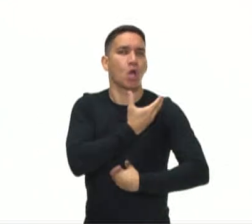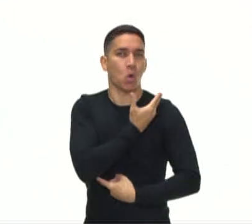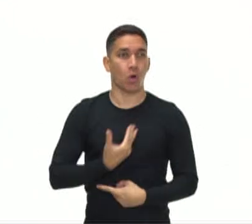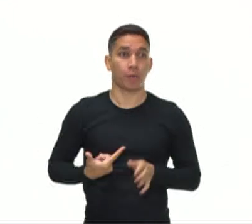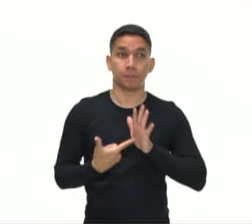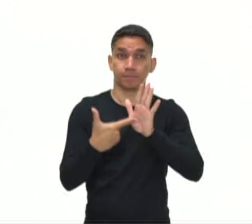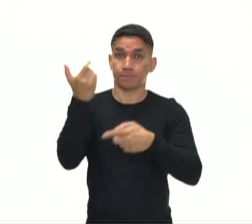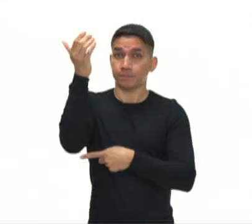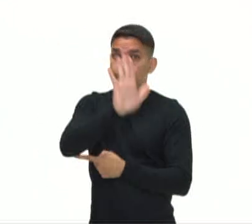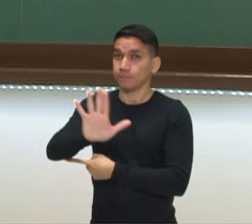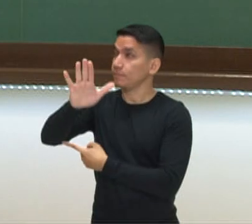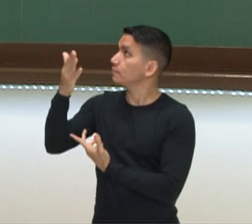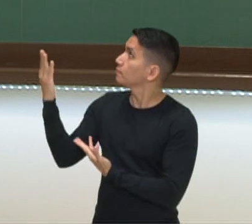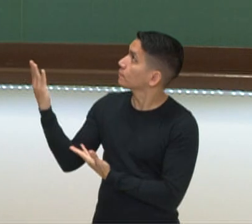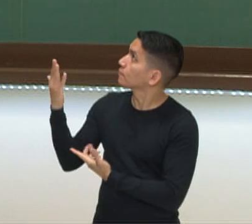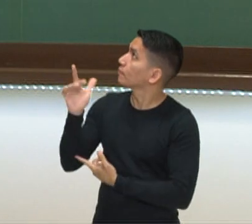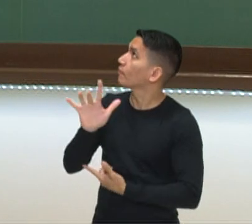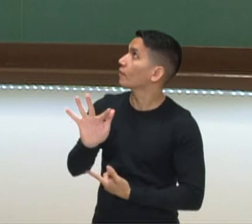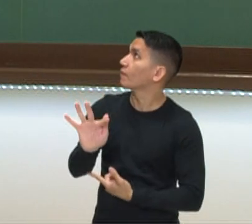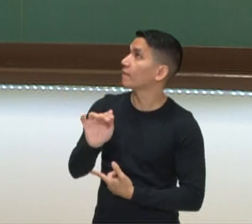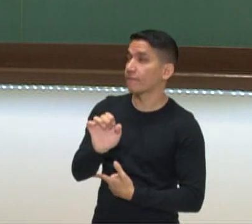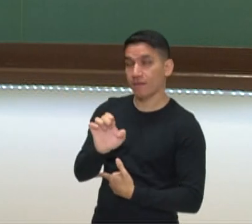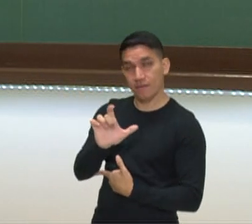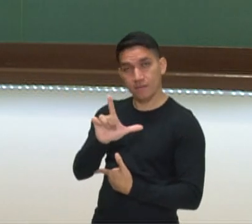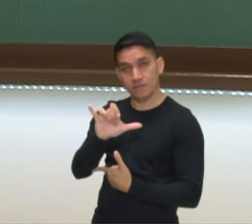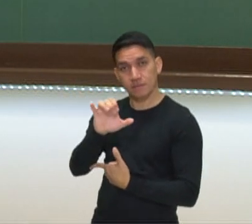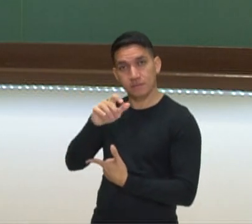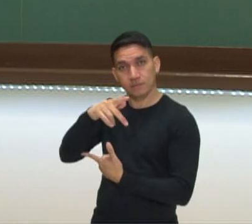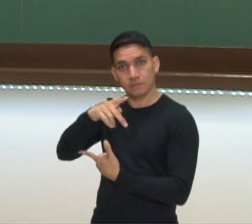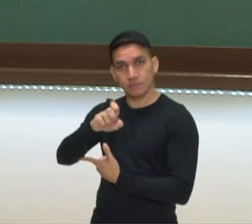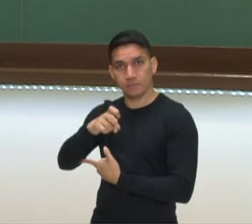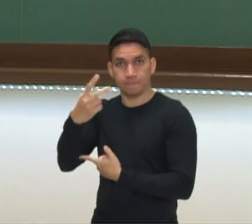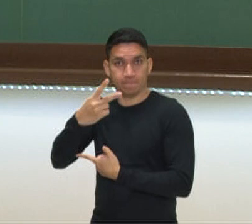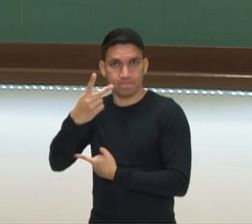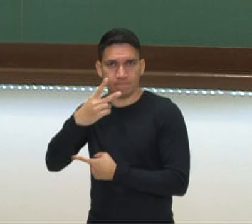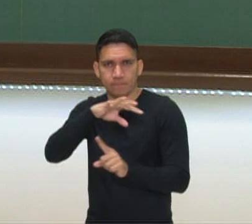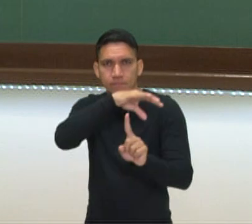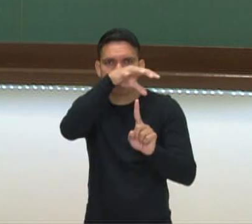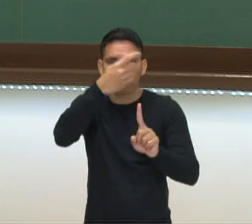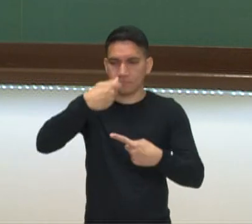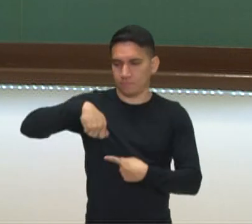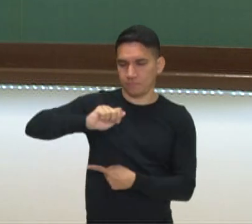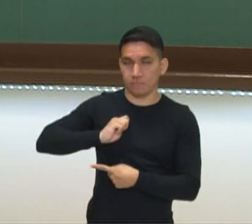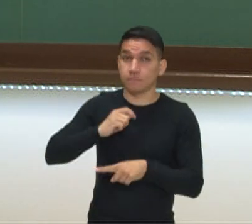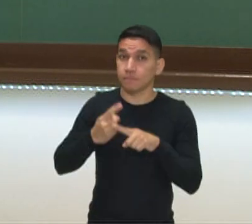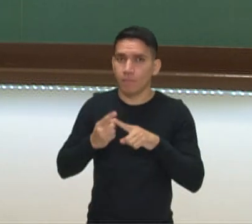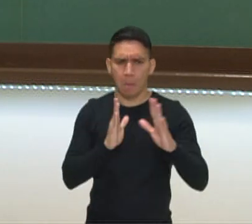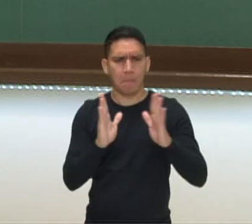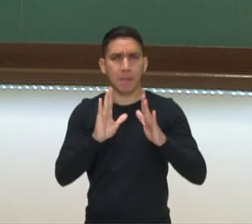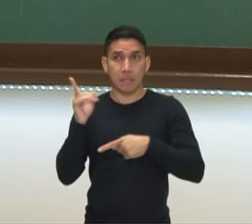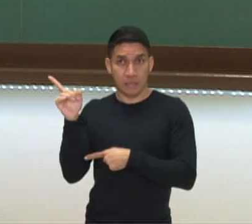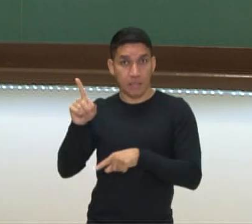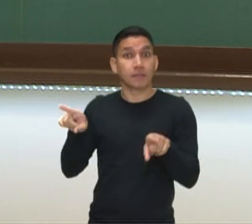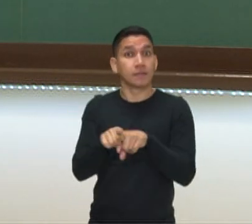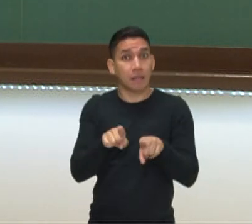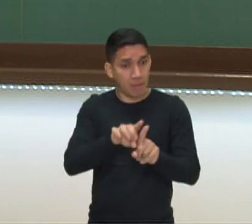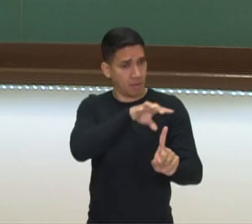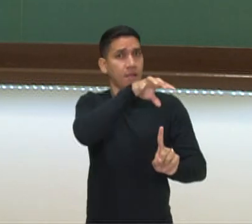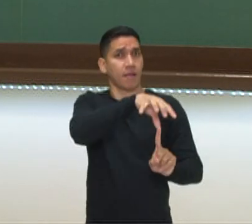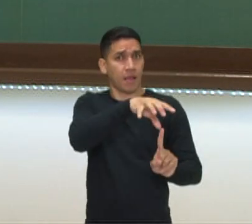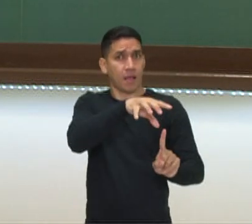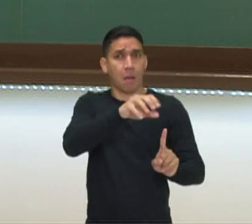aqui a figura do Filipe II, rei da Espanha, porque na verdade nesse período ele também foi rei de